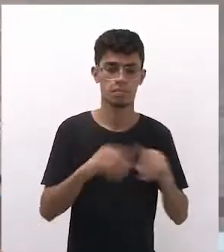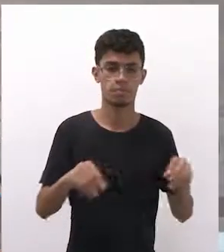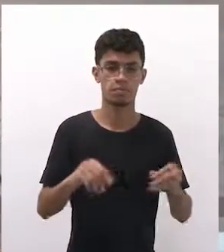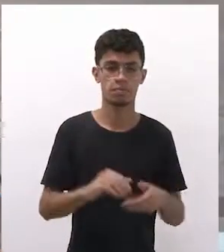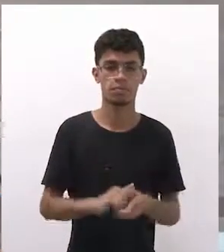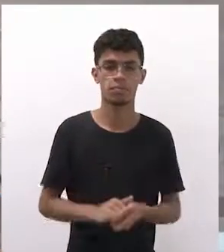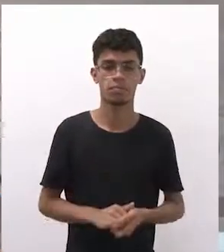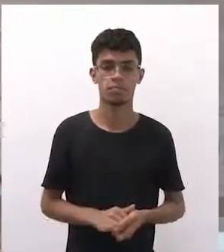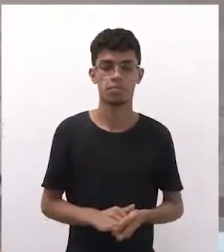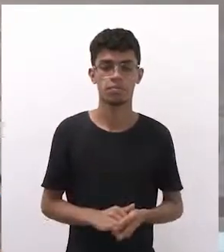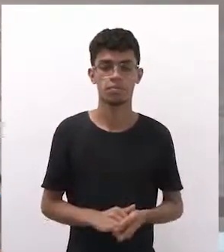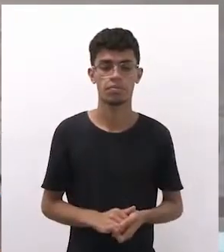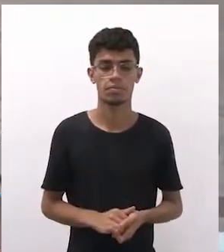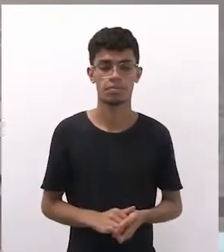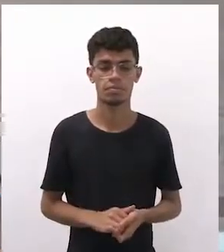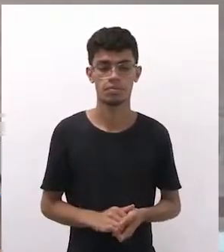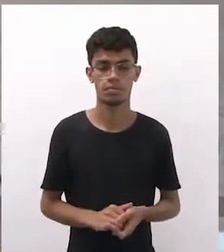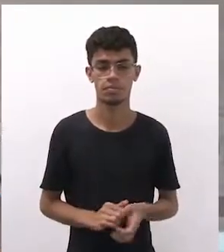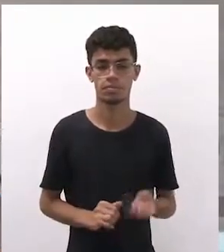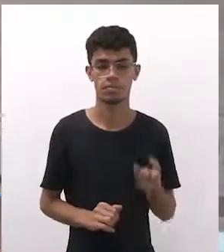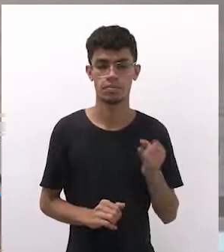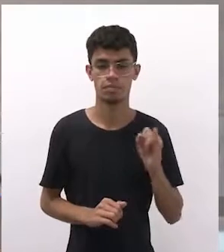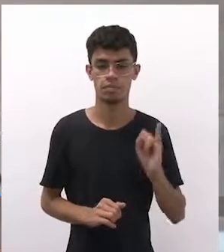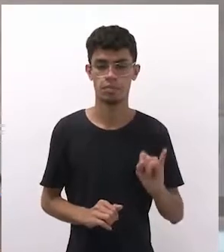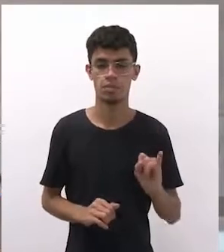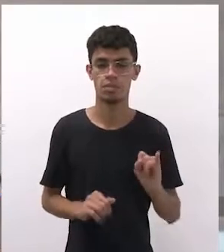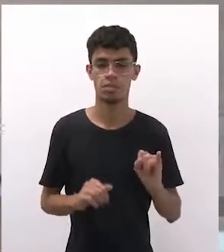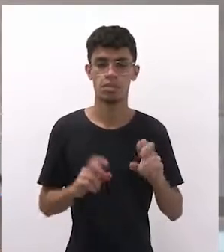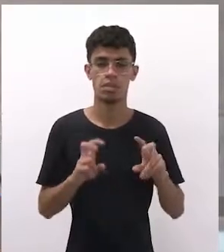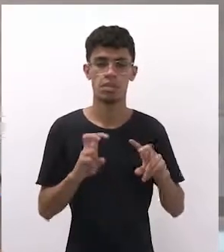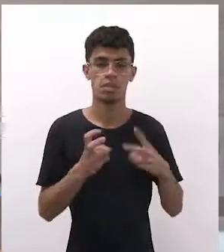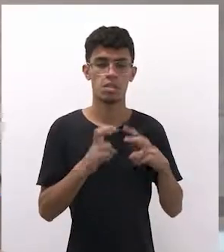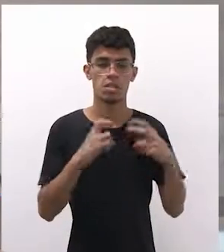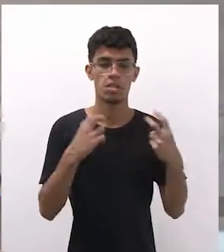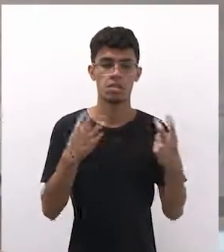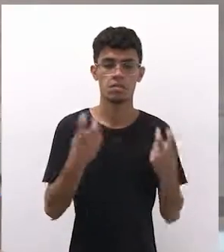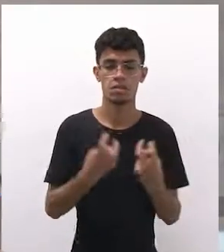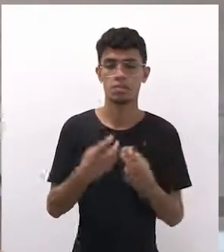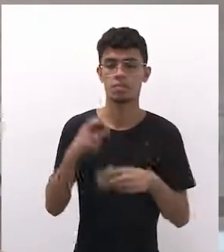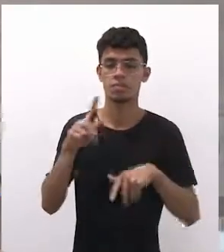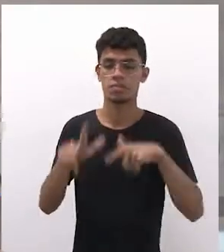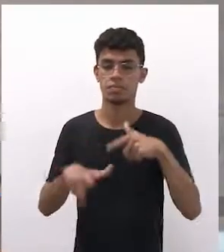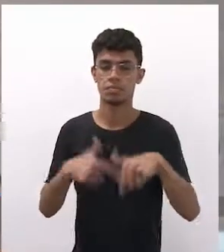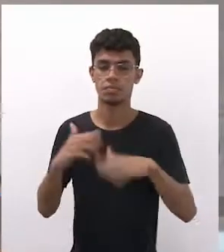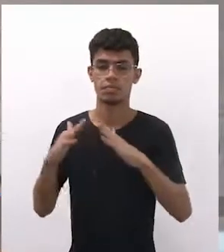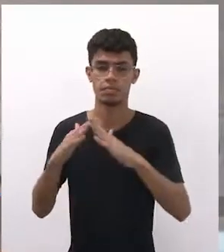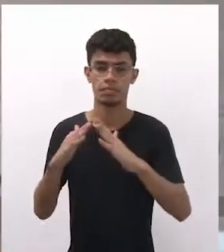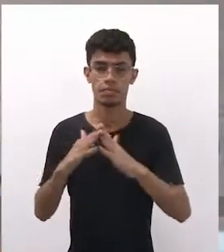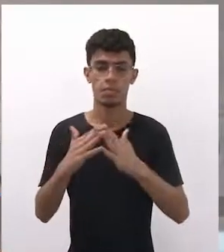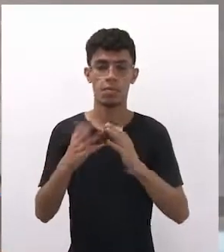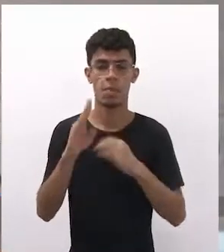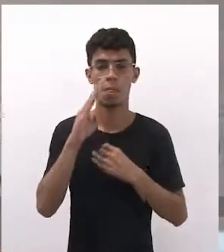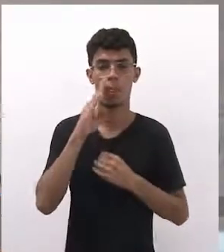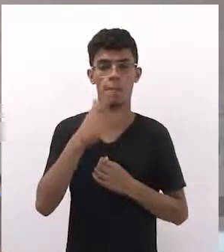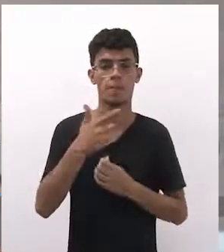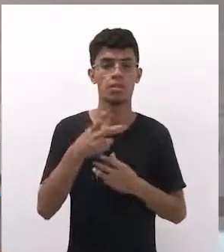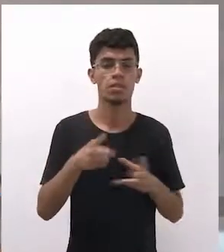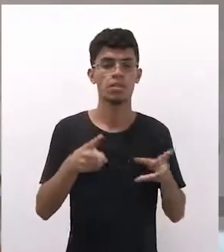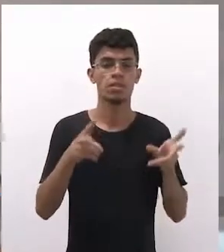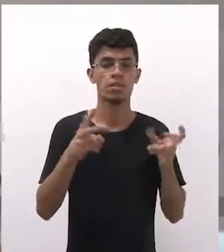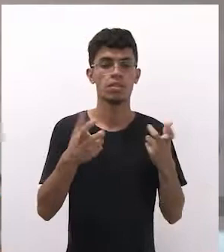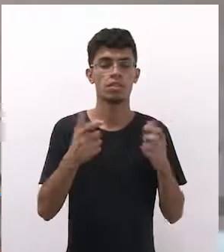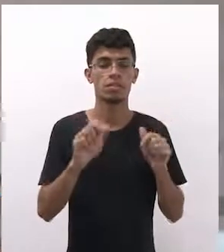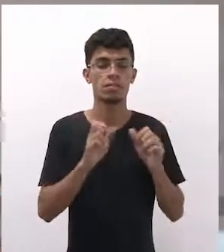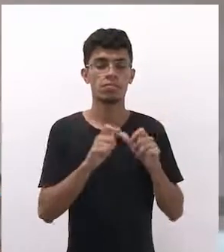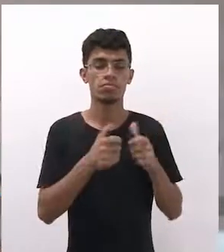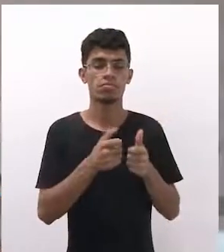Em compensação, se a gente se reúne com uma roda de trabalhadoras domésticas, principalmente, a gente vai ver como a maioria